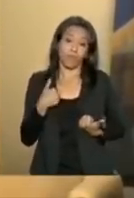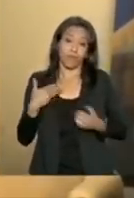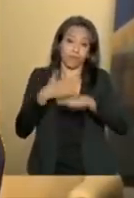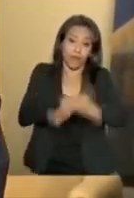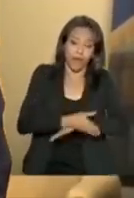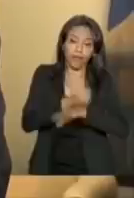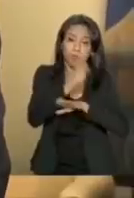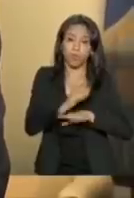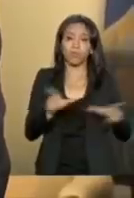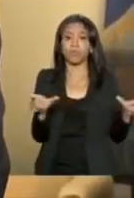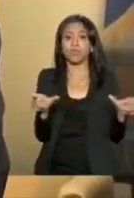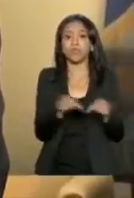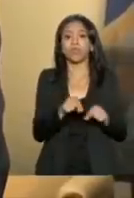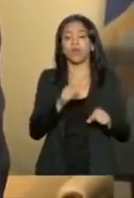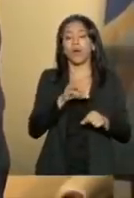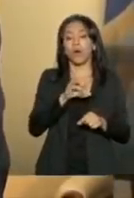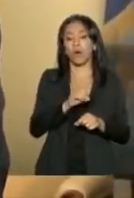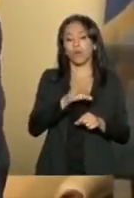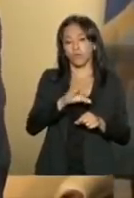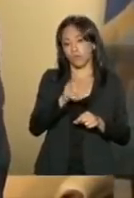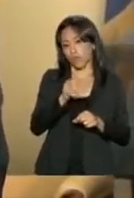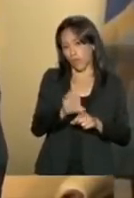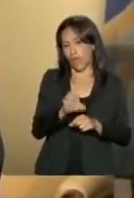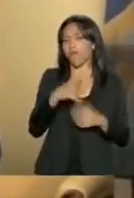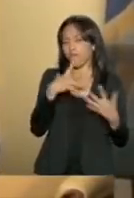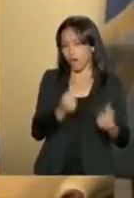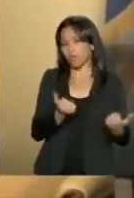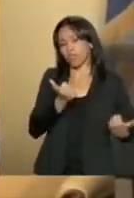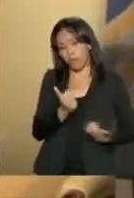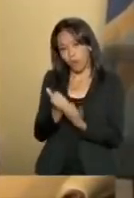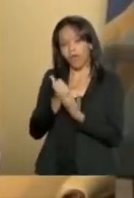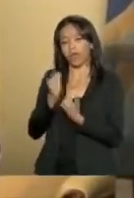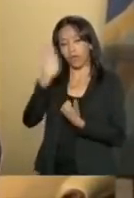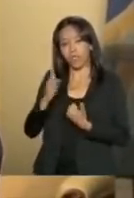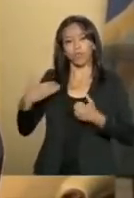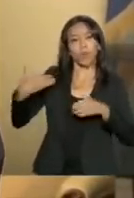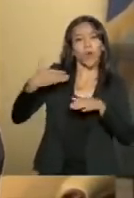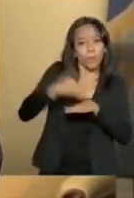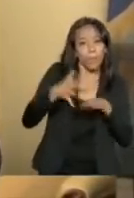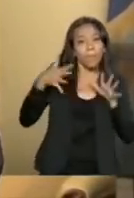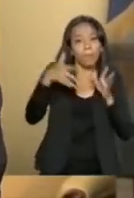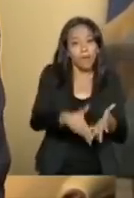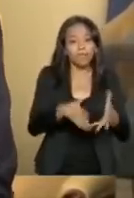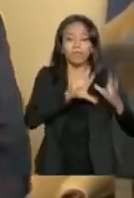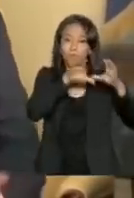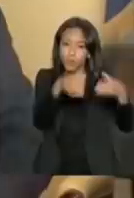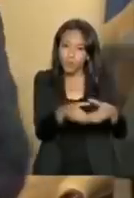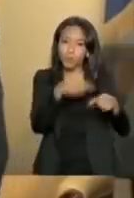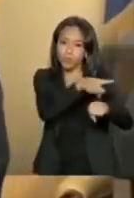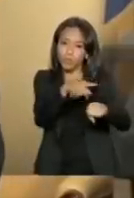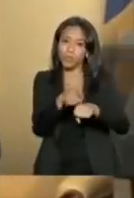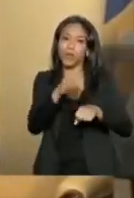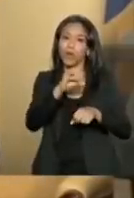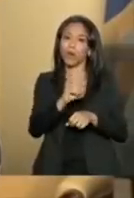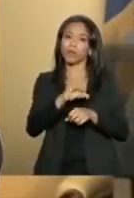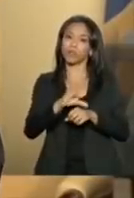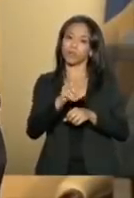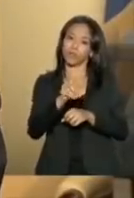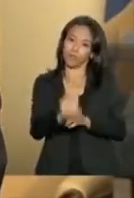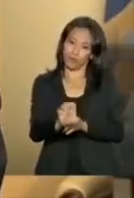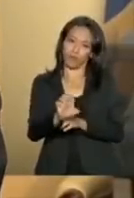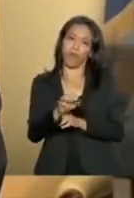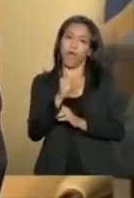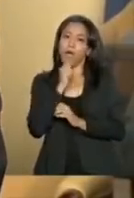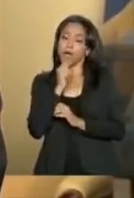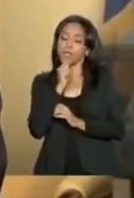relação ao OCDE, sem dúvida, nós vamos apoiar a entrada do Brasil. Venezuela, todas as opções estão na mesa e nós